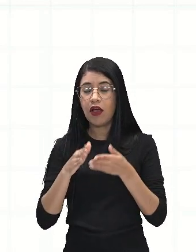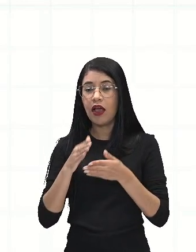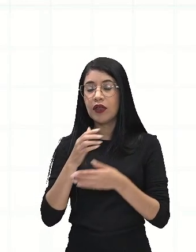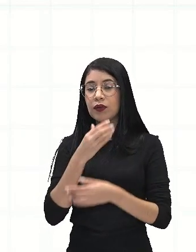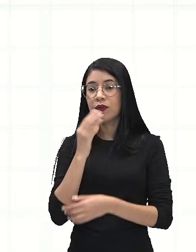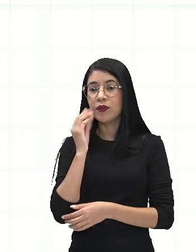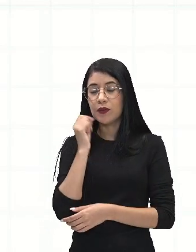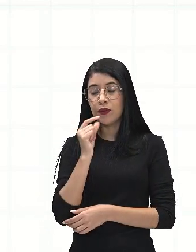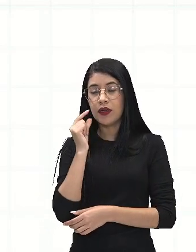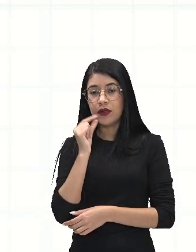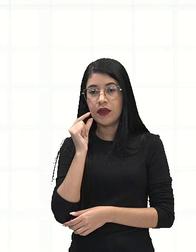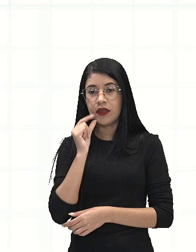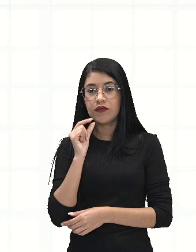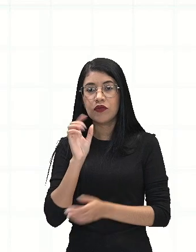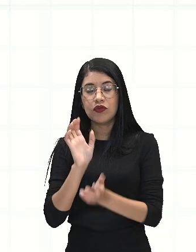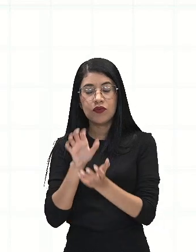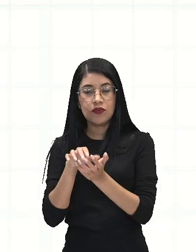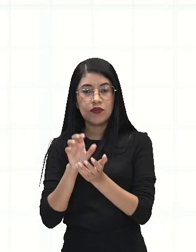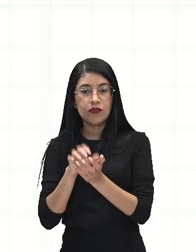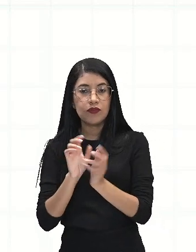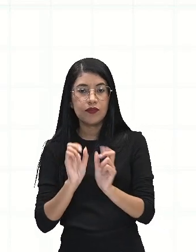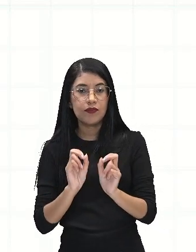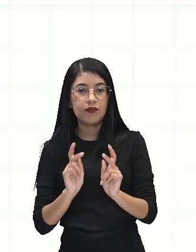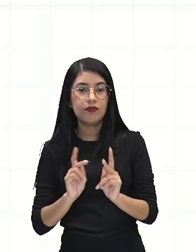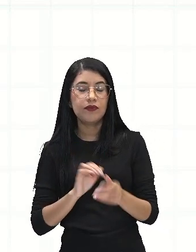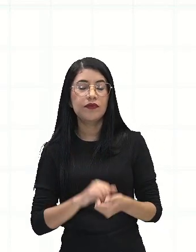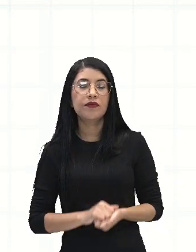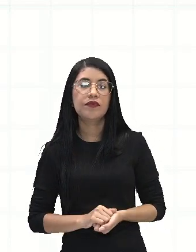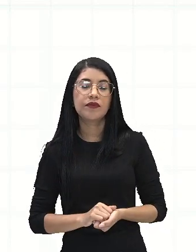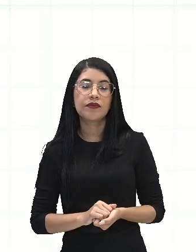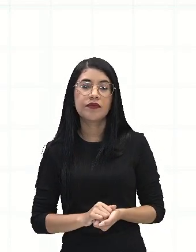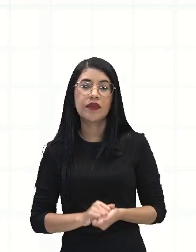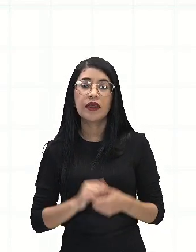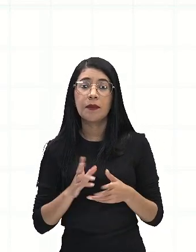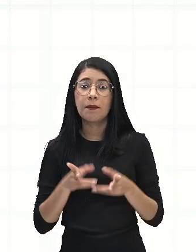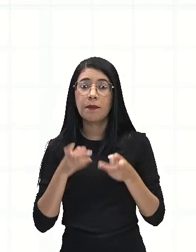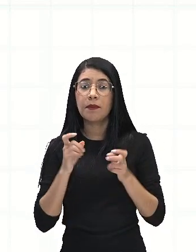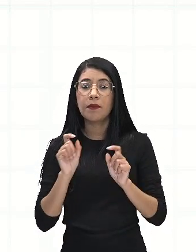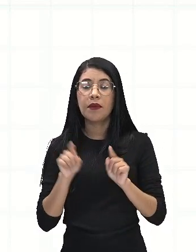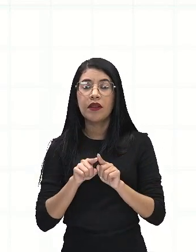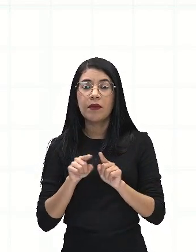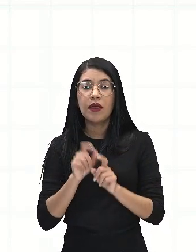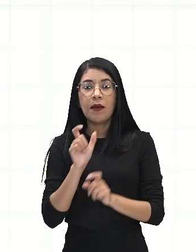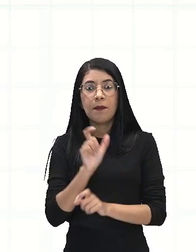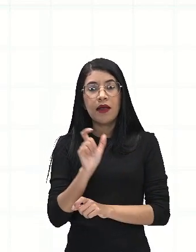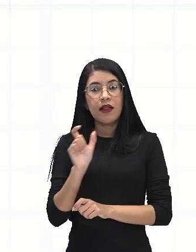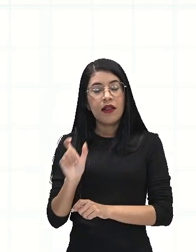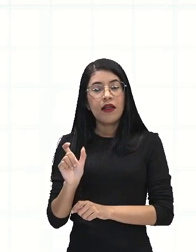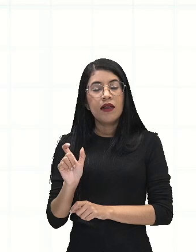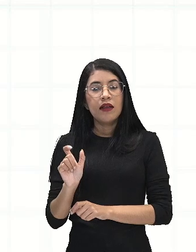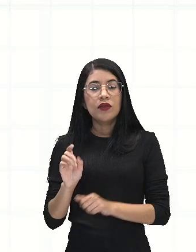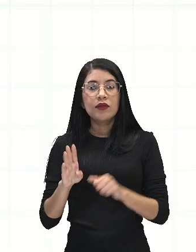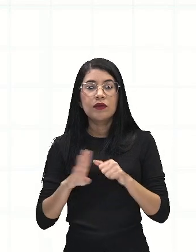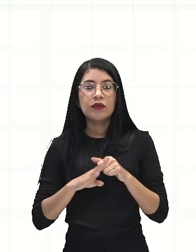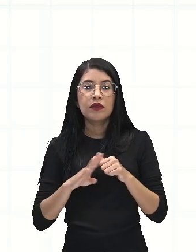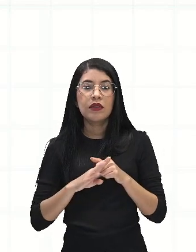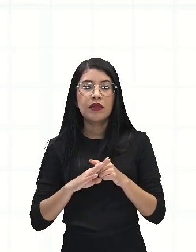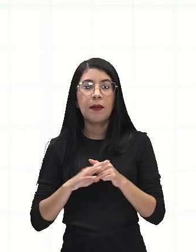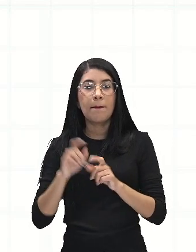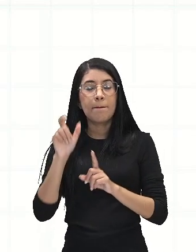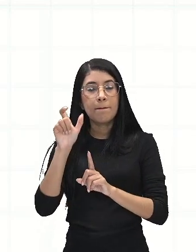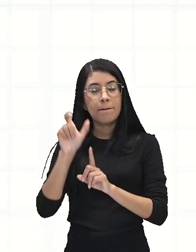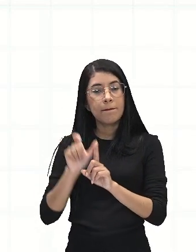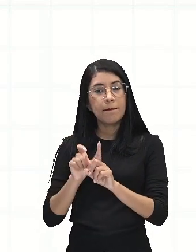certo? Do jacaré, ok? Um jacaré fêmea. E observem que eu tenho também a palavra, o substantivo